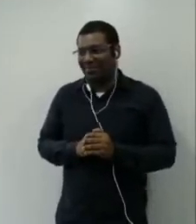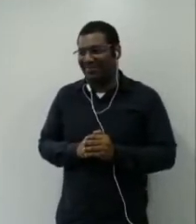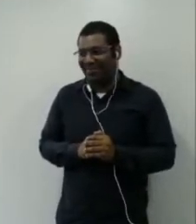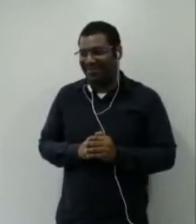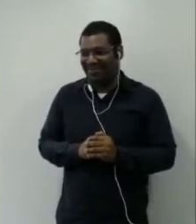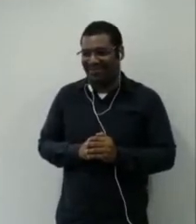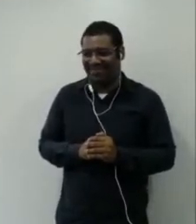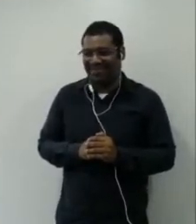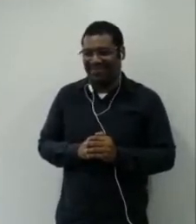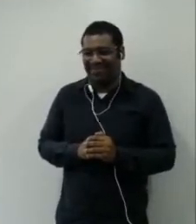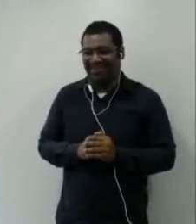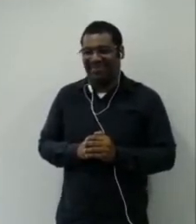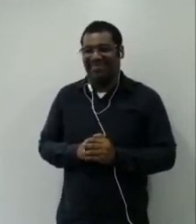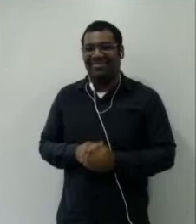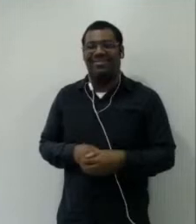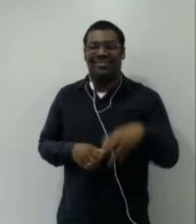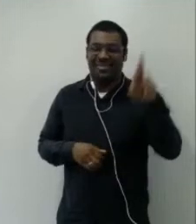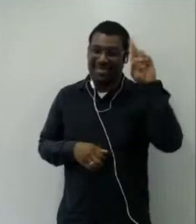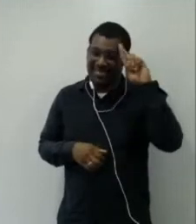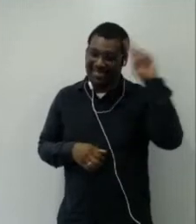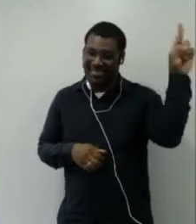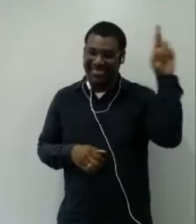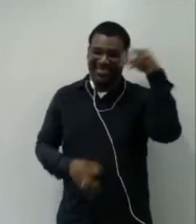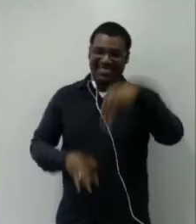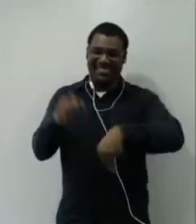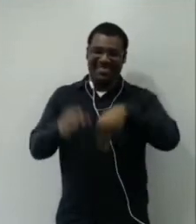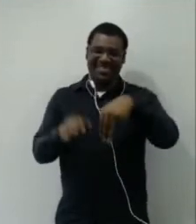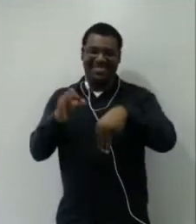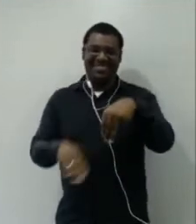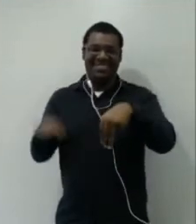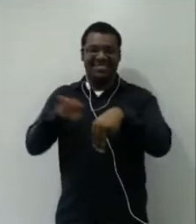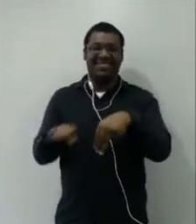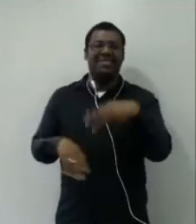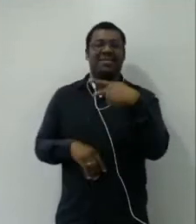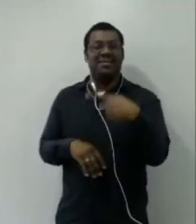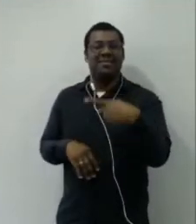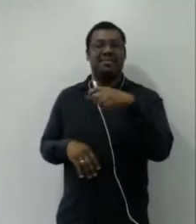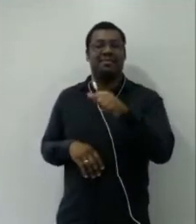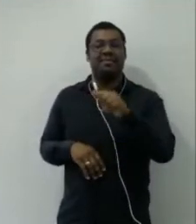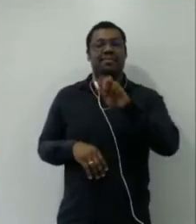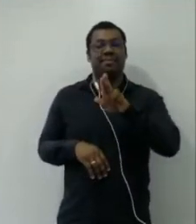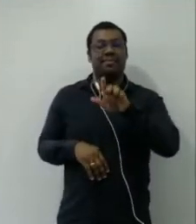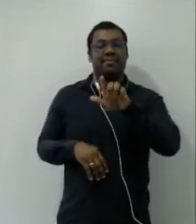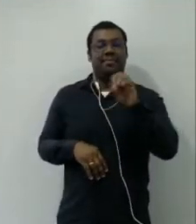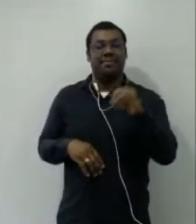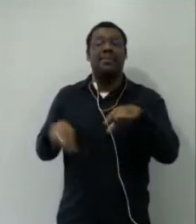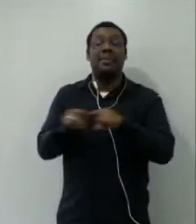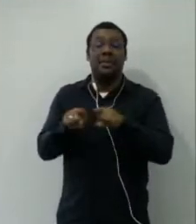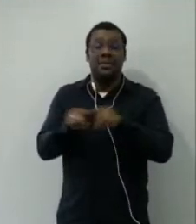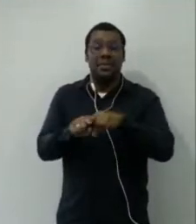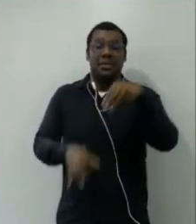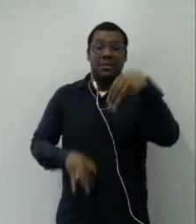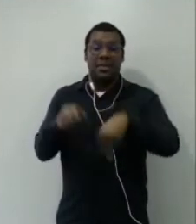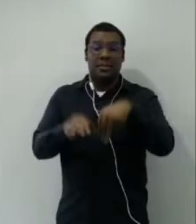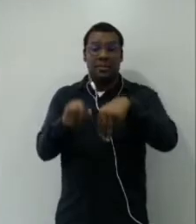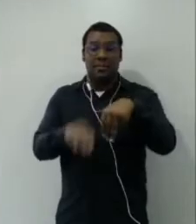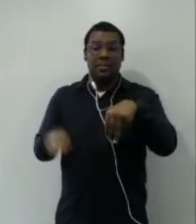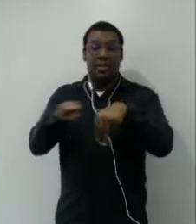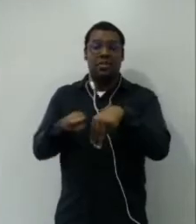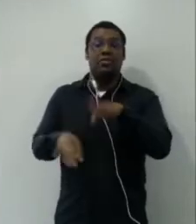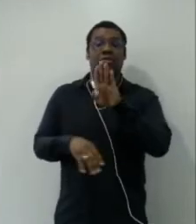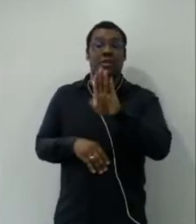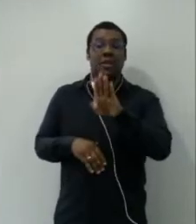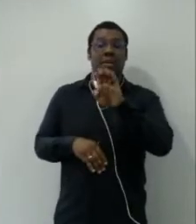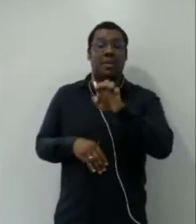Senhores ministros, Paulo Moura Ribeiro, ministro Belize, ministra